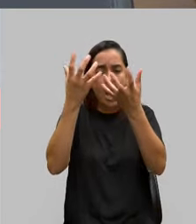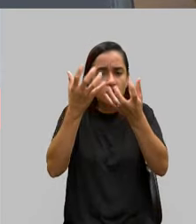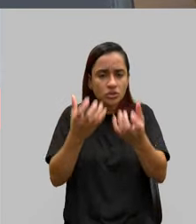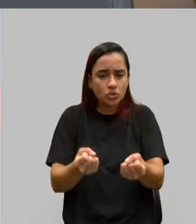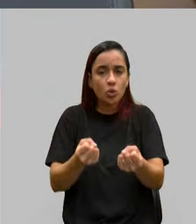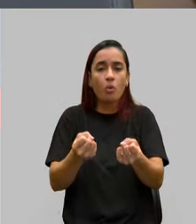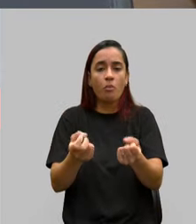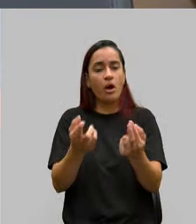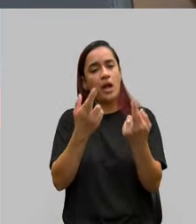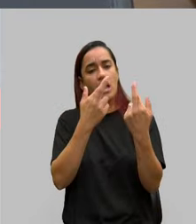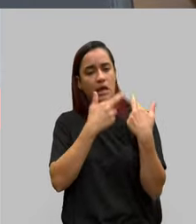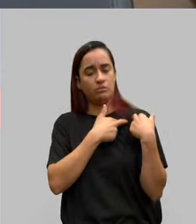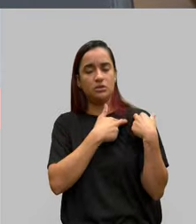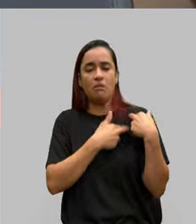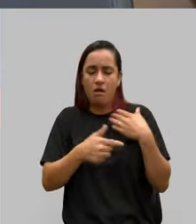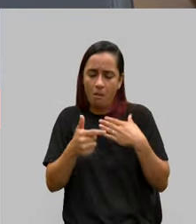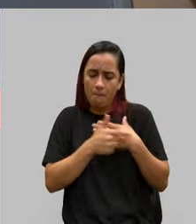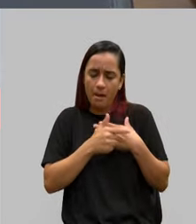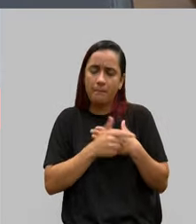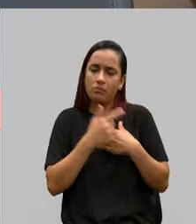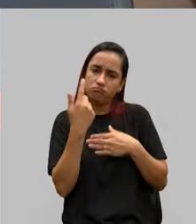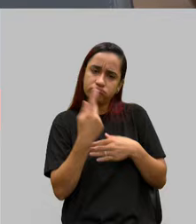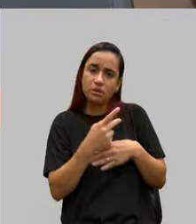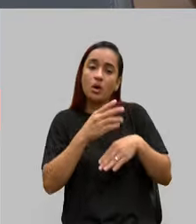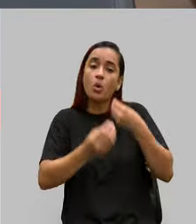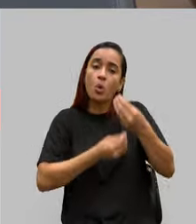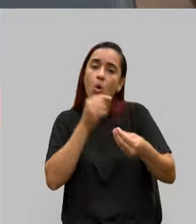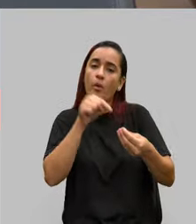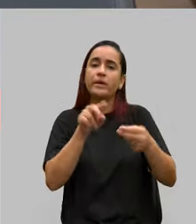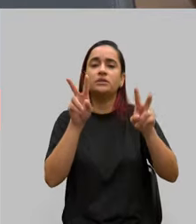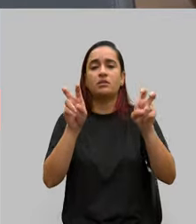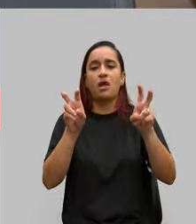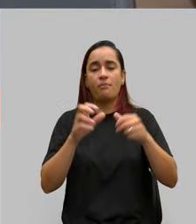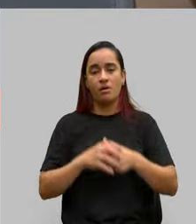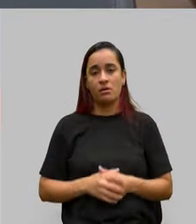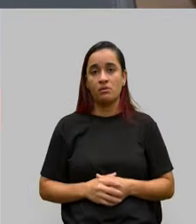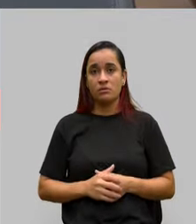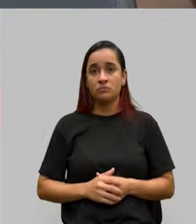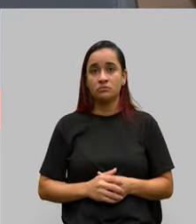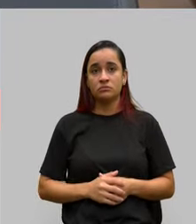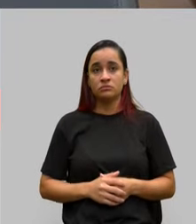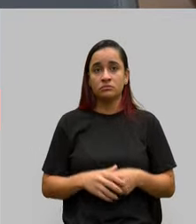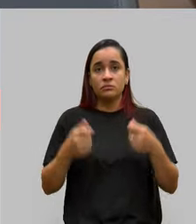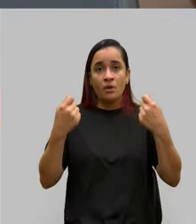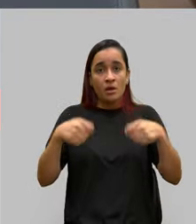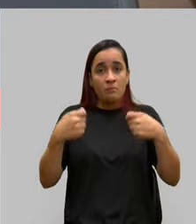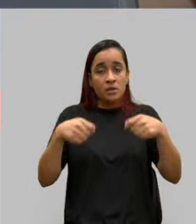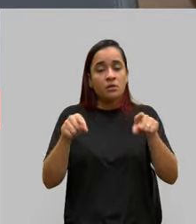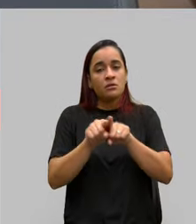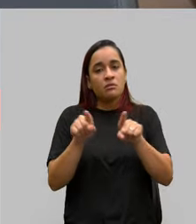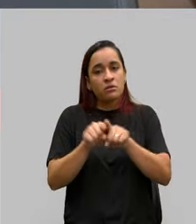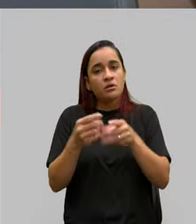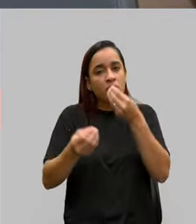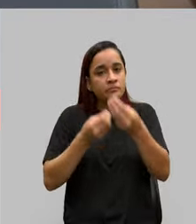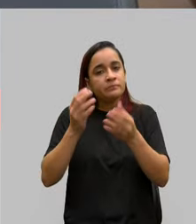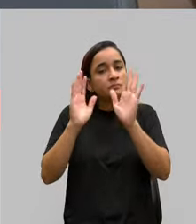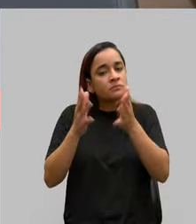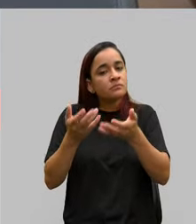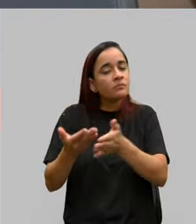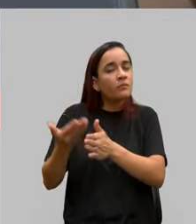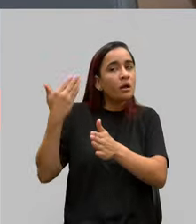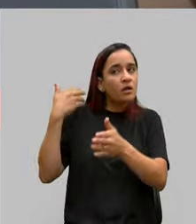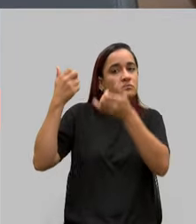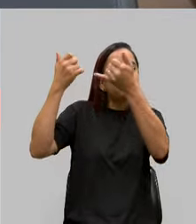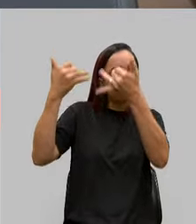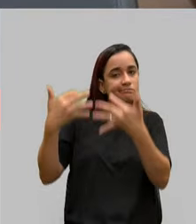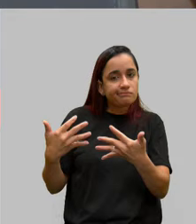a sua responsabilidade né com este tema é preciso Como já foi bastante enfatizado por